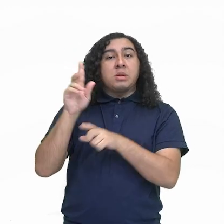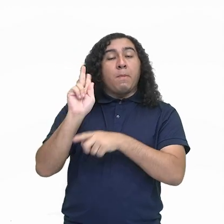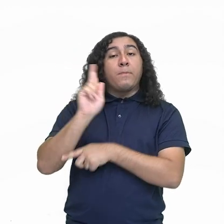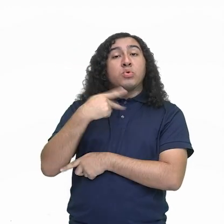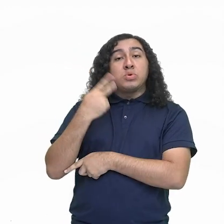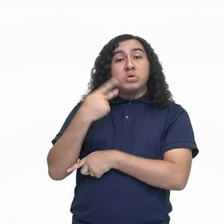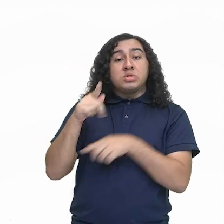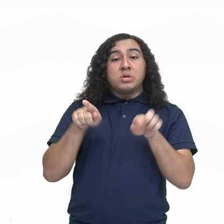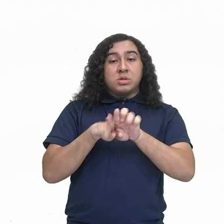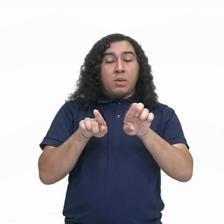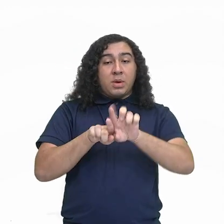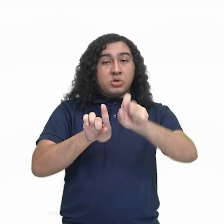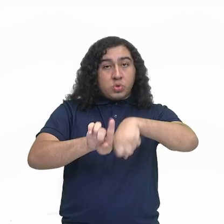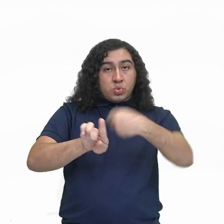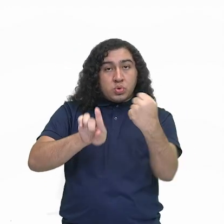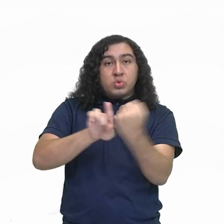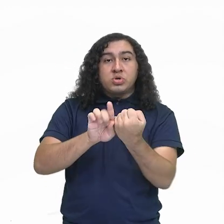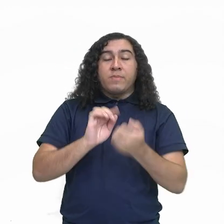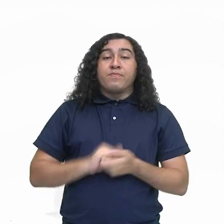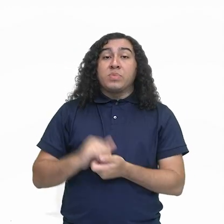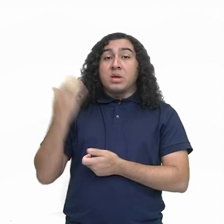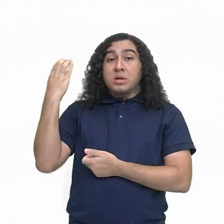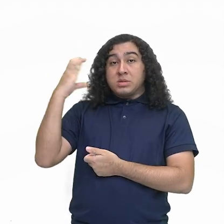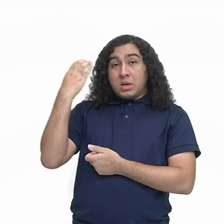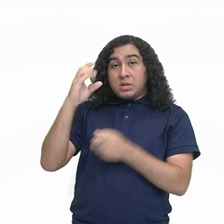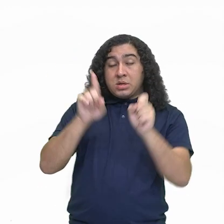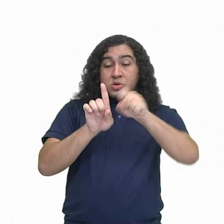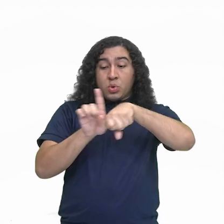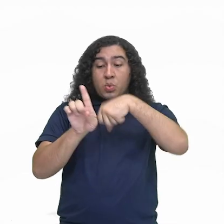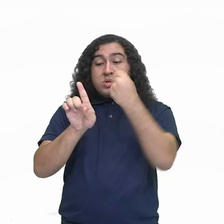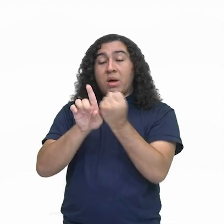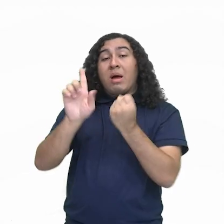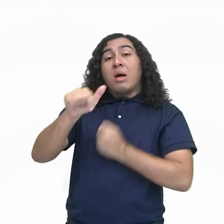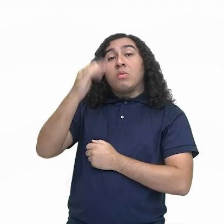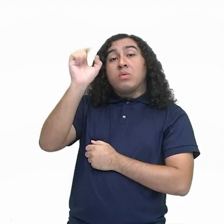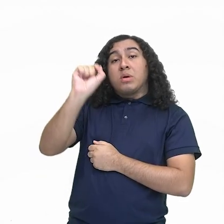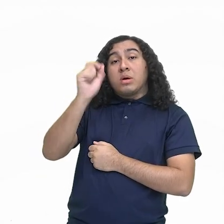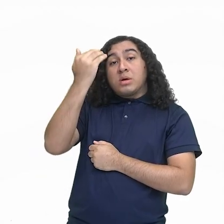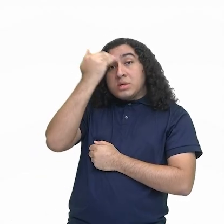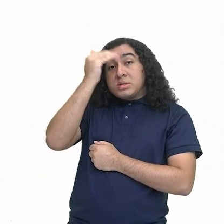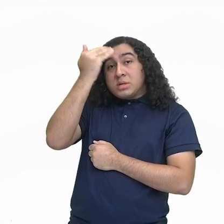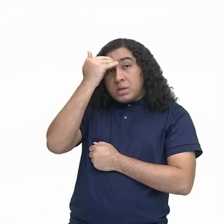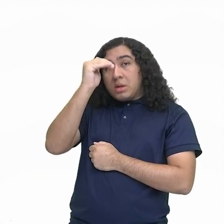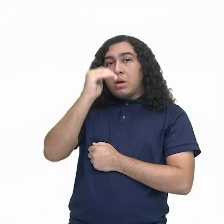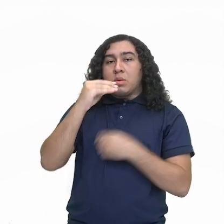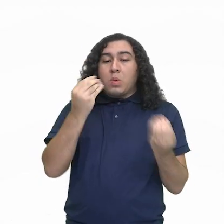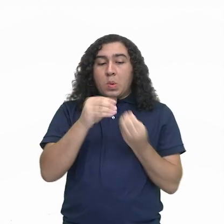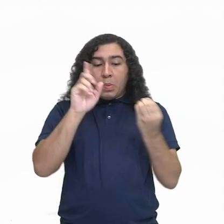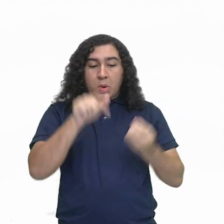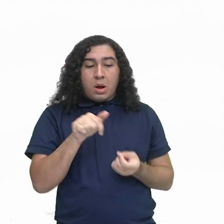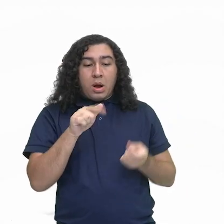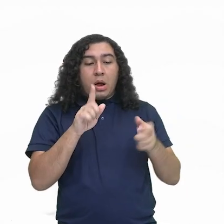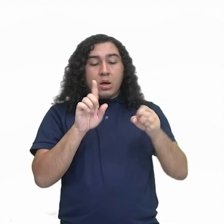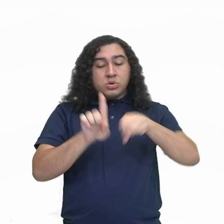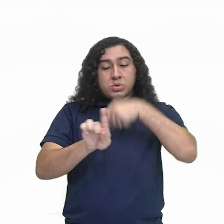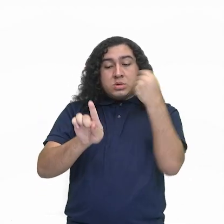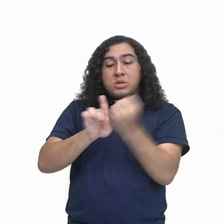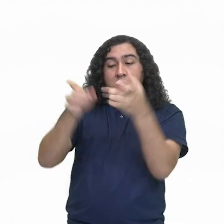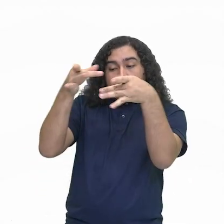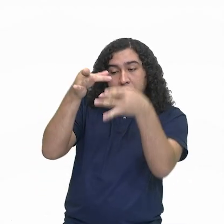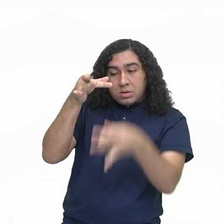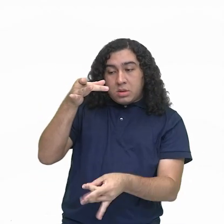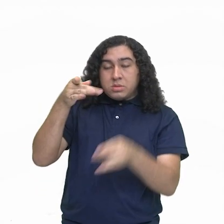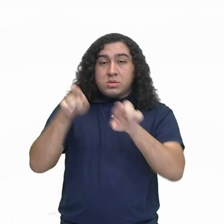as ciências sociais, elas objetivam compreender a realidade social e propor soluções para os inúmeros